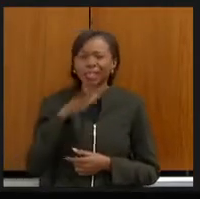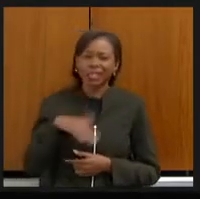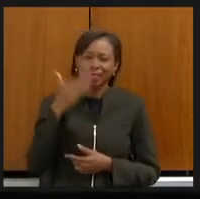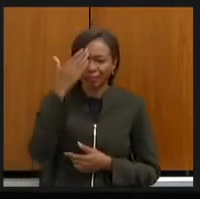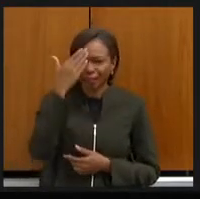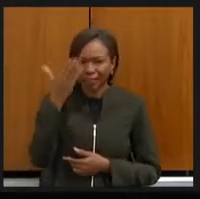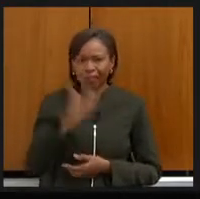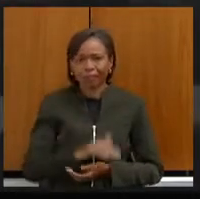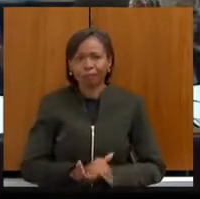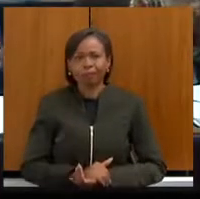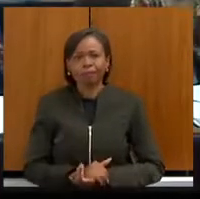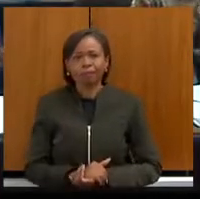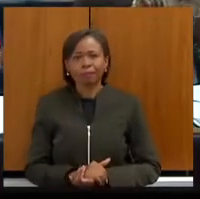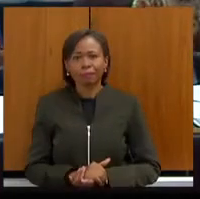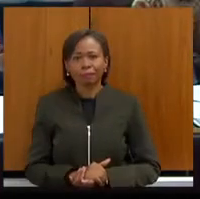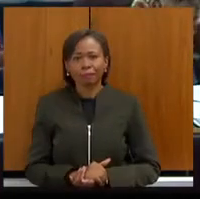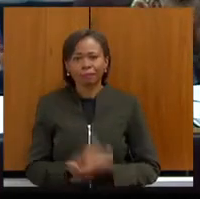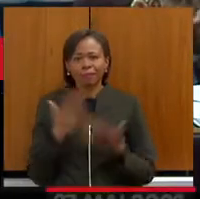a